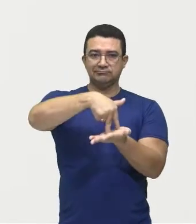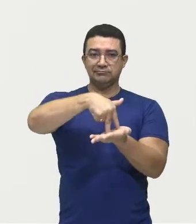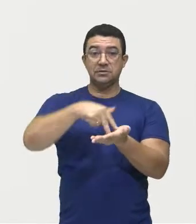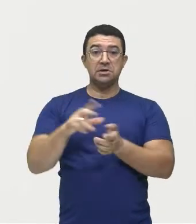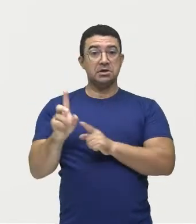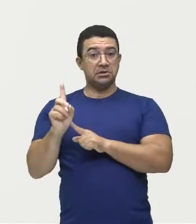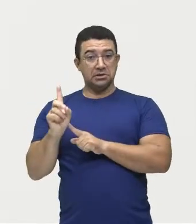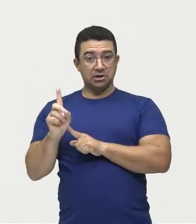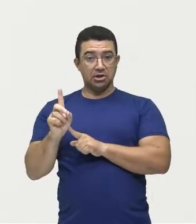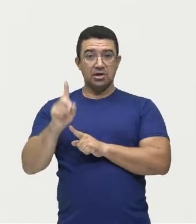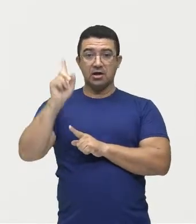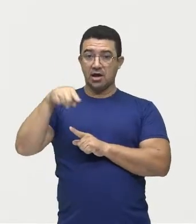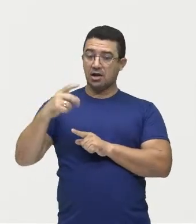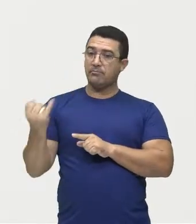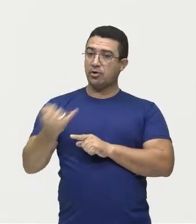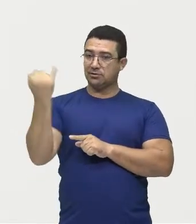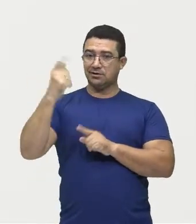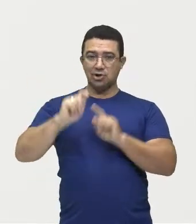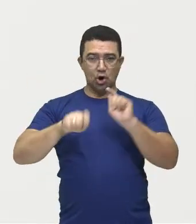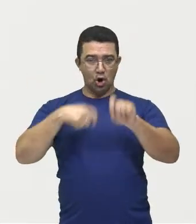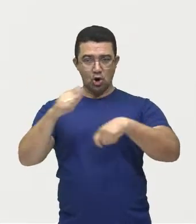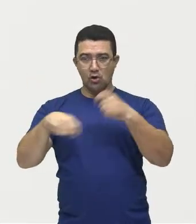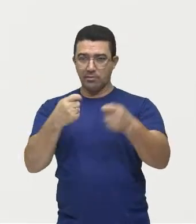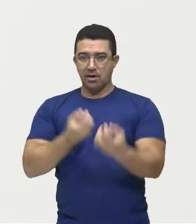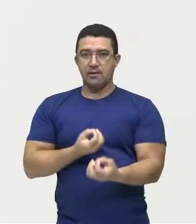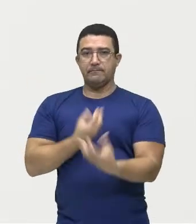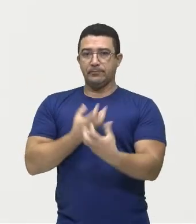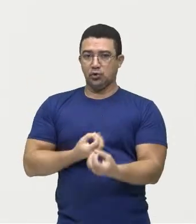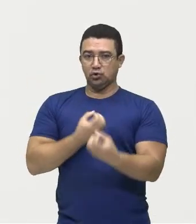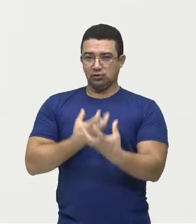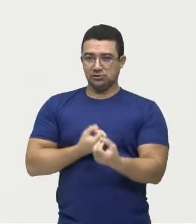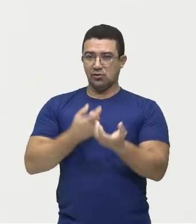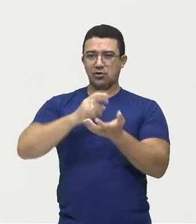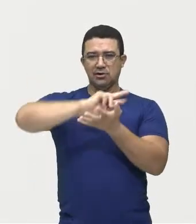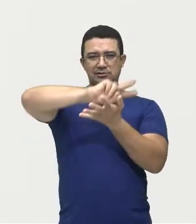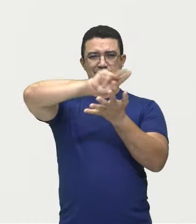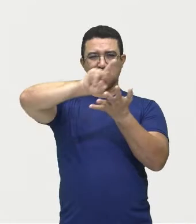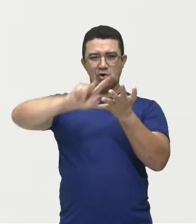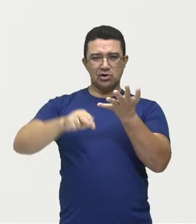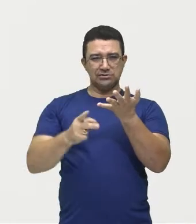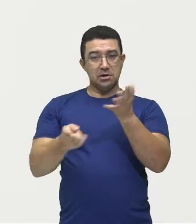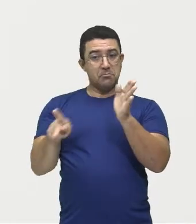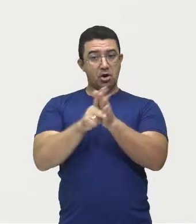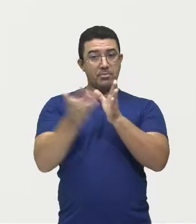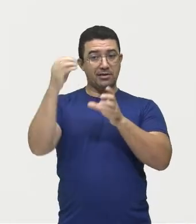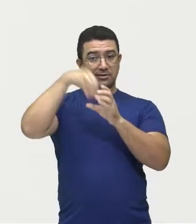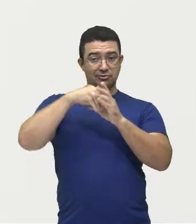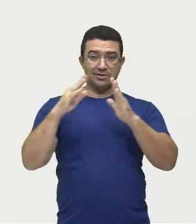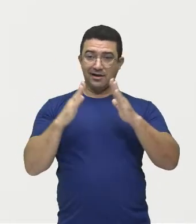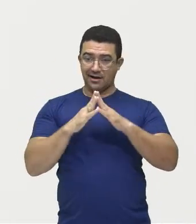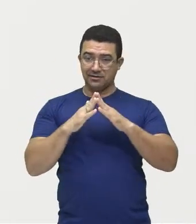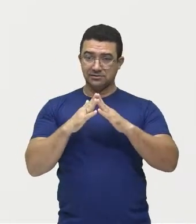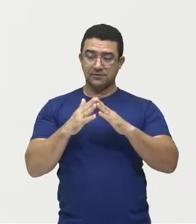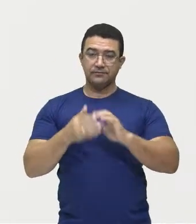eram decisivos para a economia e produção de utensílios domésticos. Então a gente está vendo que dessas